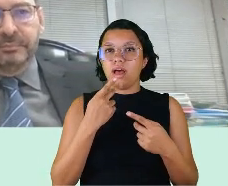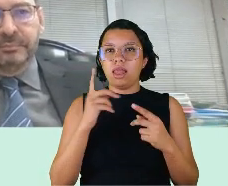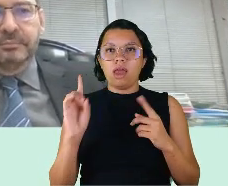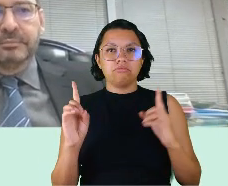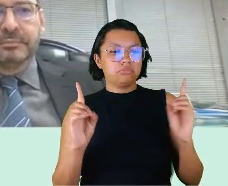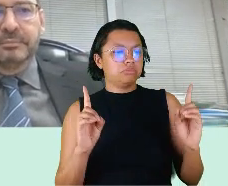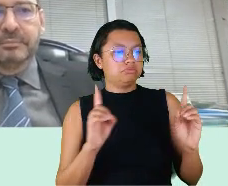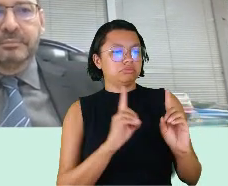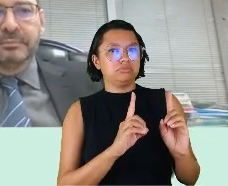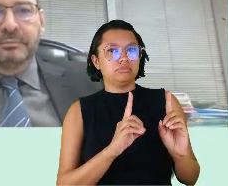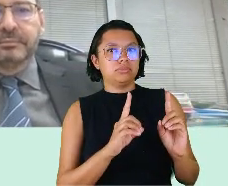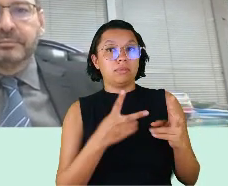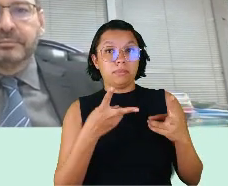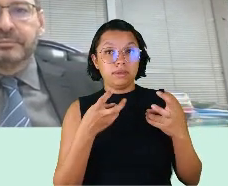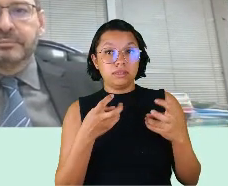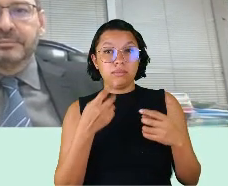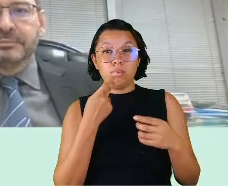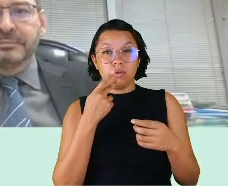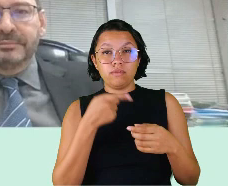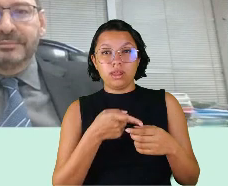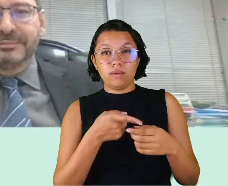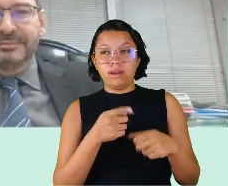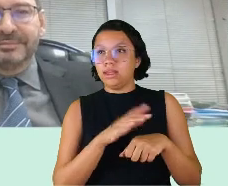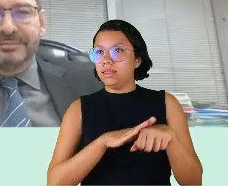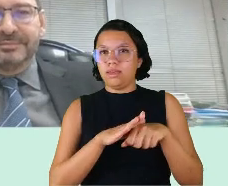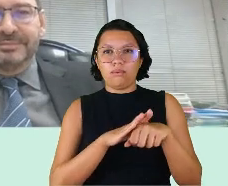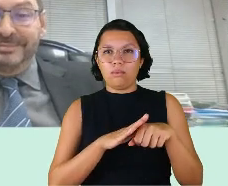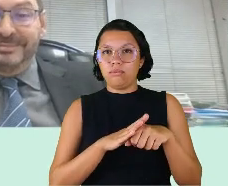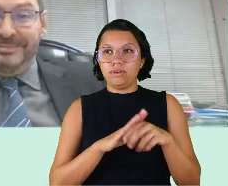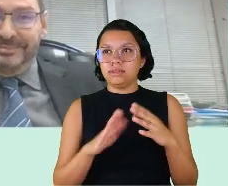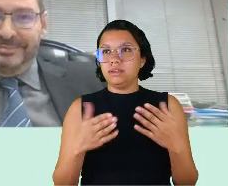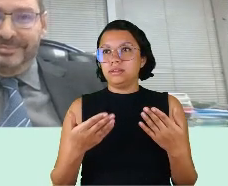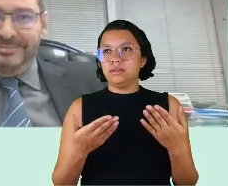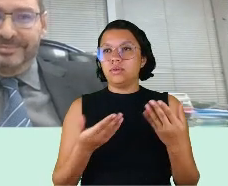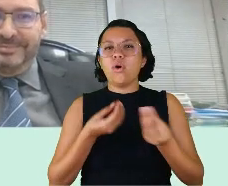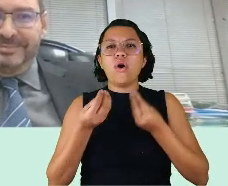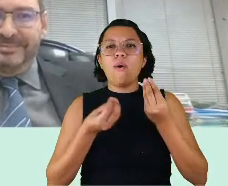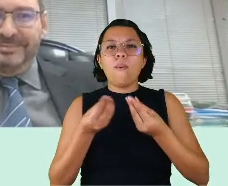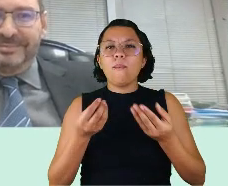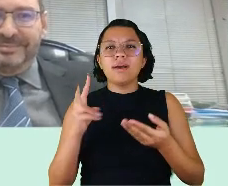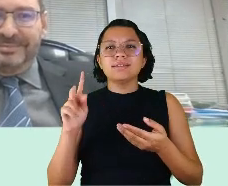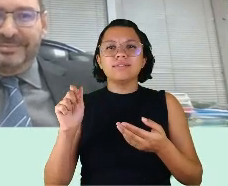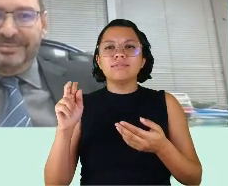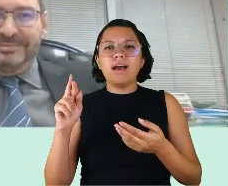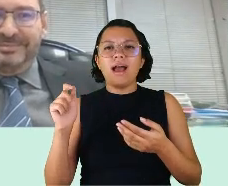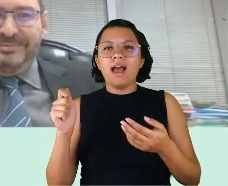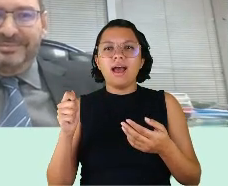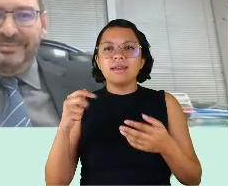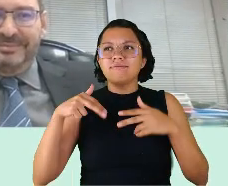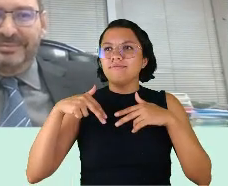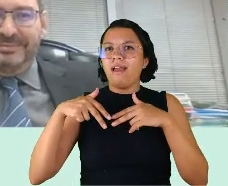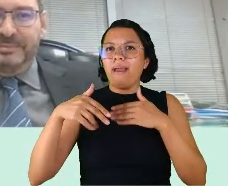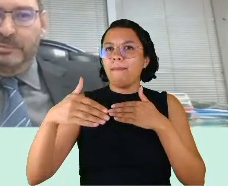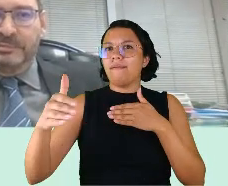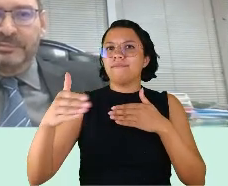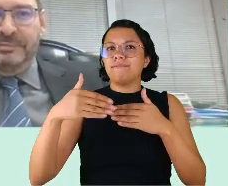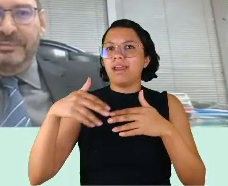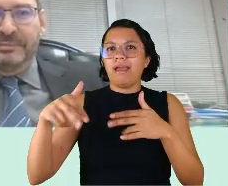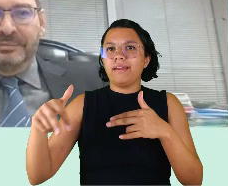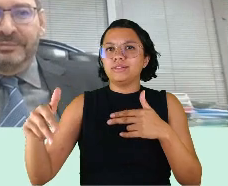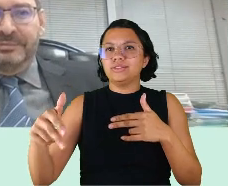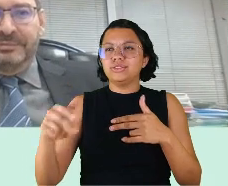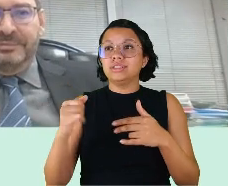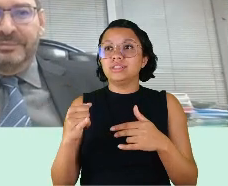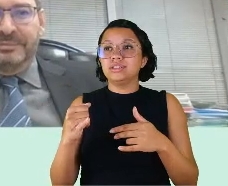falaram, percebe-se pelo que disseram ali, que não conversaram, né? Aí não dá, como é que essa vara vai caminhar se substituto e titular